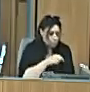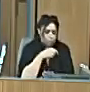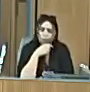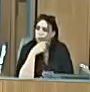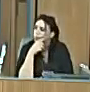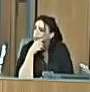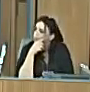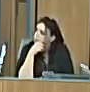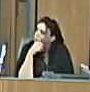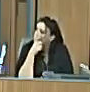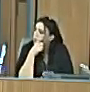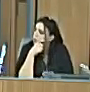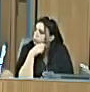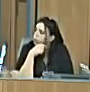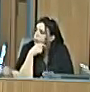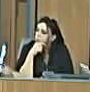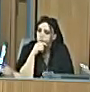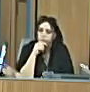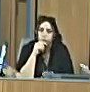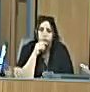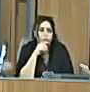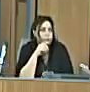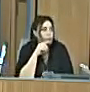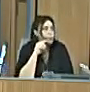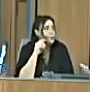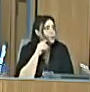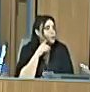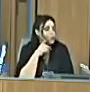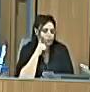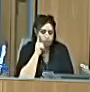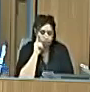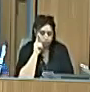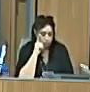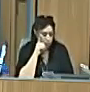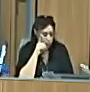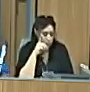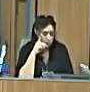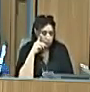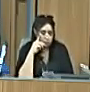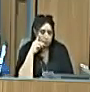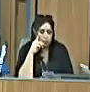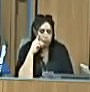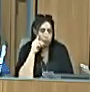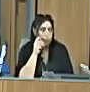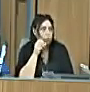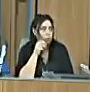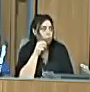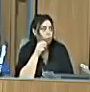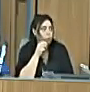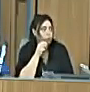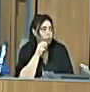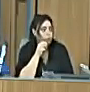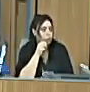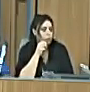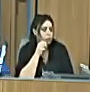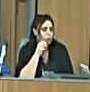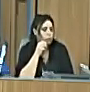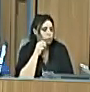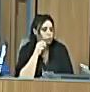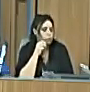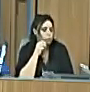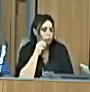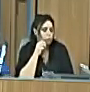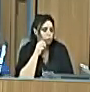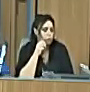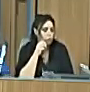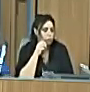que tá lá na frente para ajudar o servidor responder aquilo que ele fez em nome do estado eu não vou me alongar muito